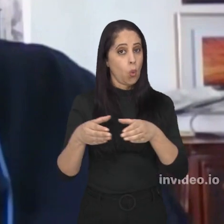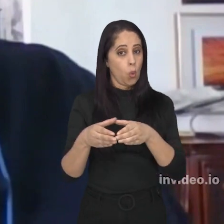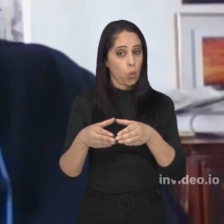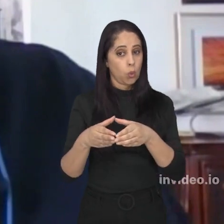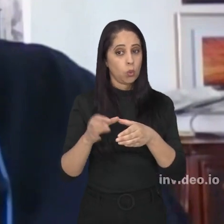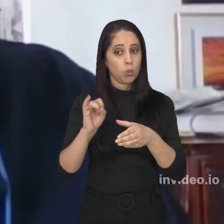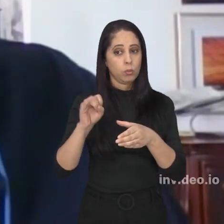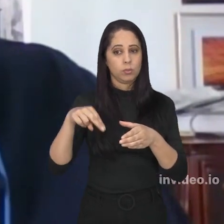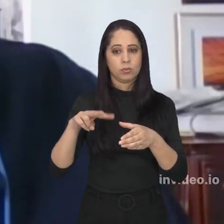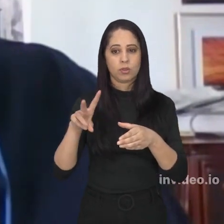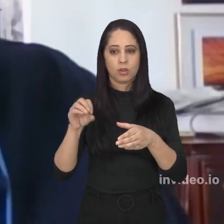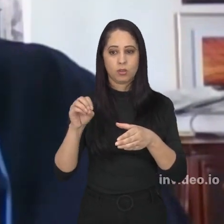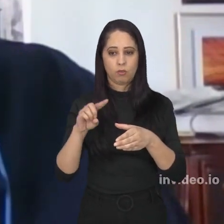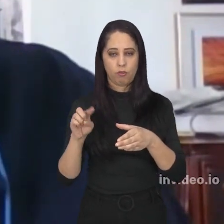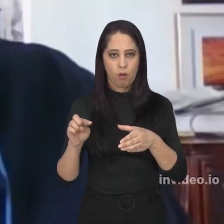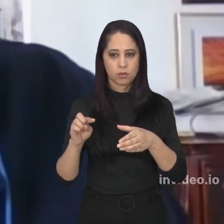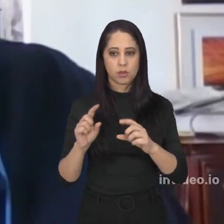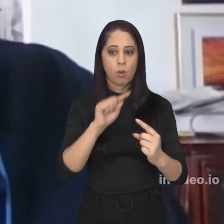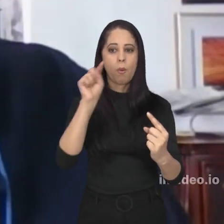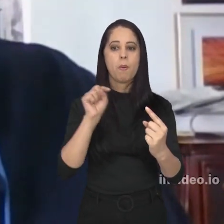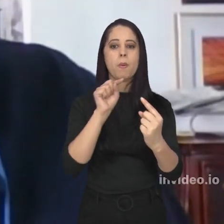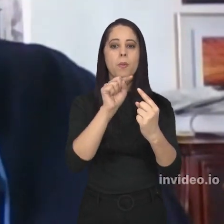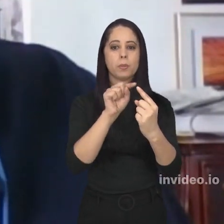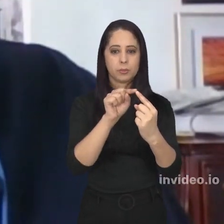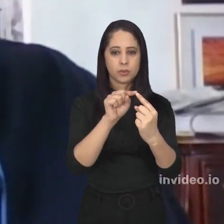ao Invoz, nos dá projeção,